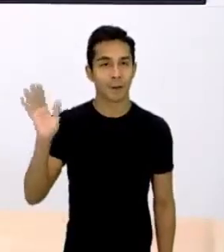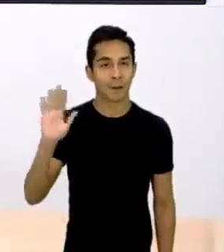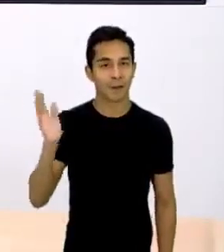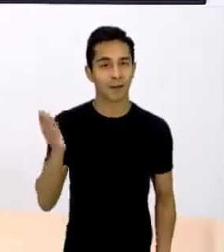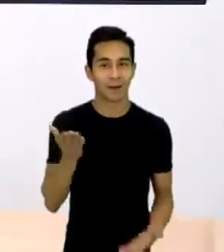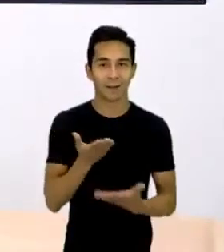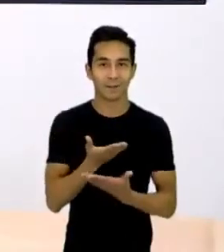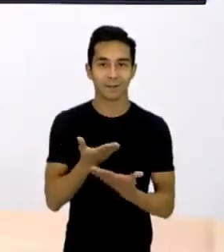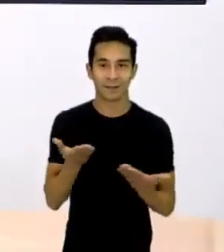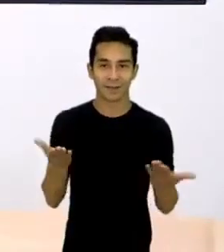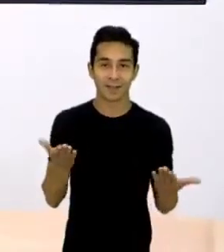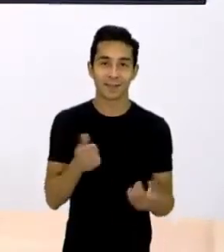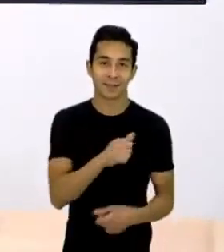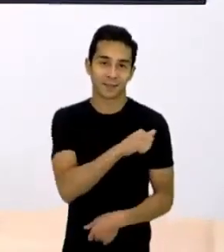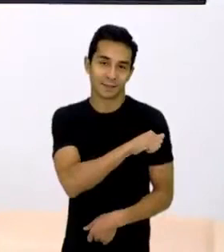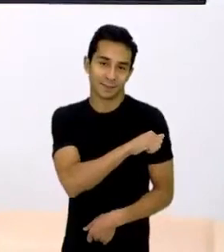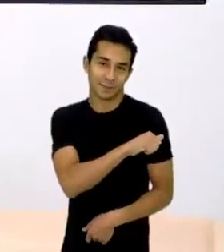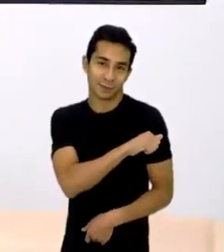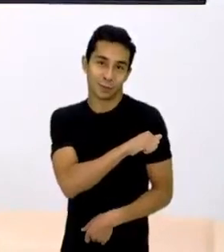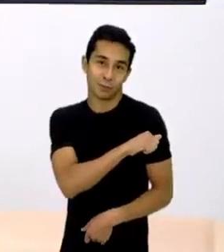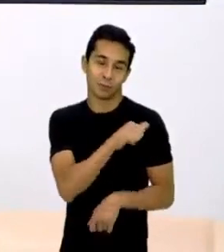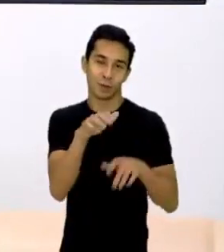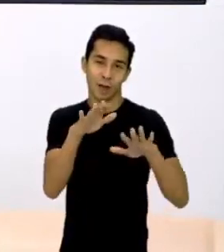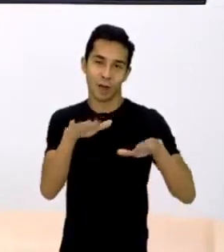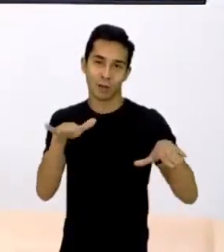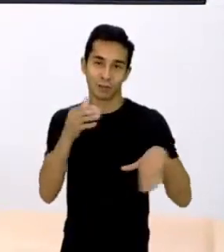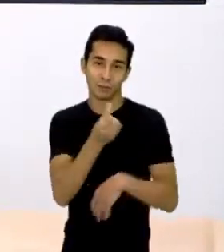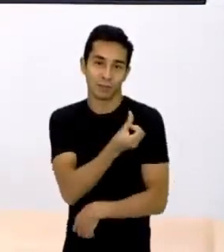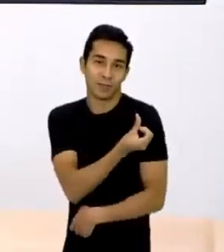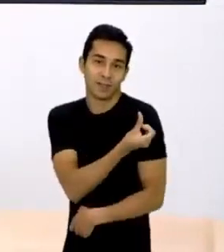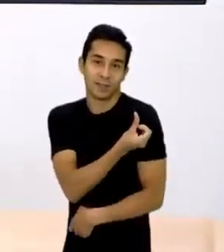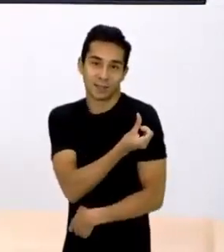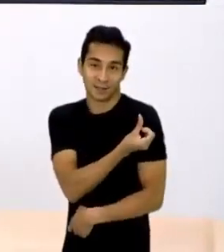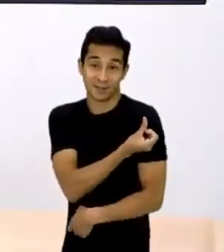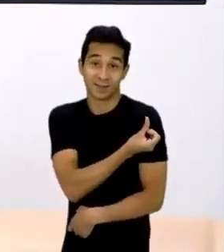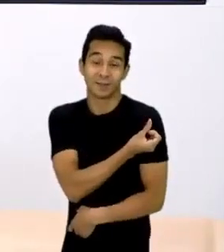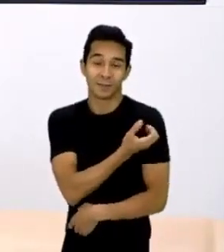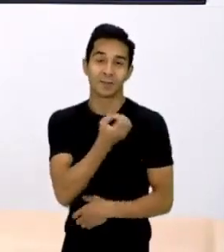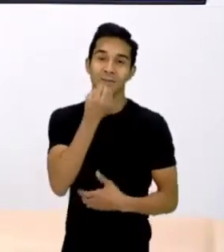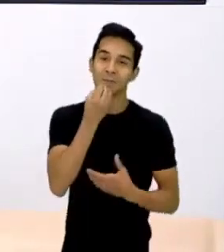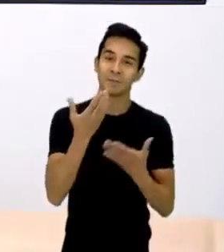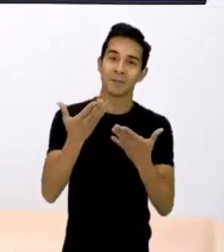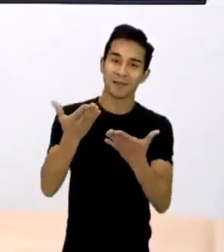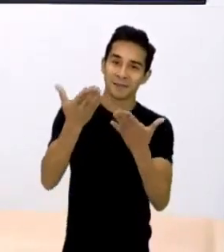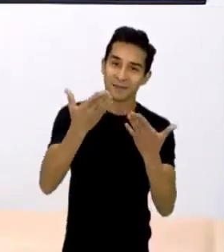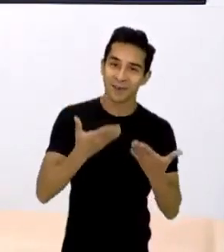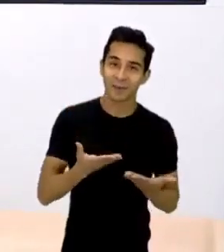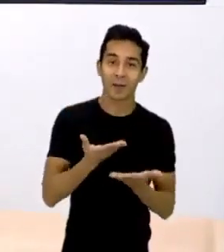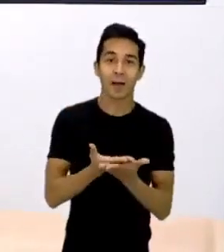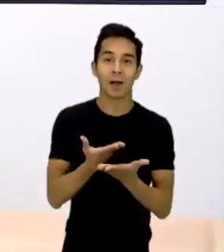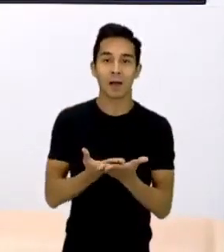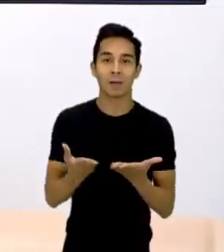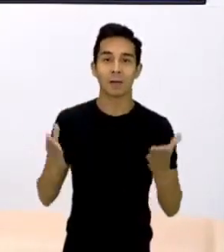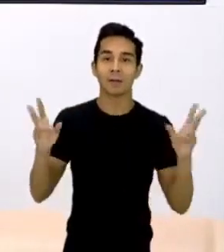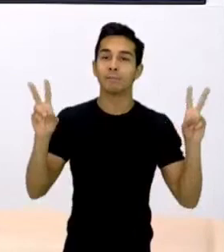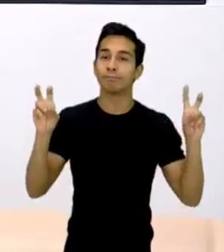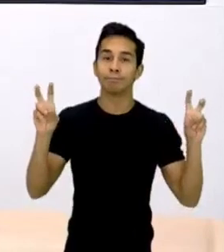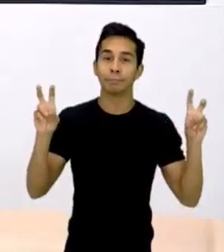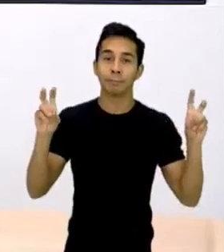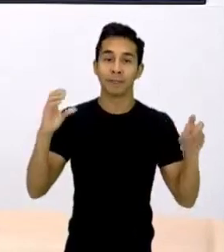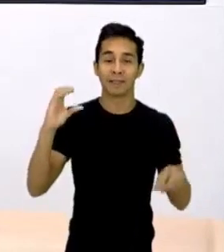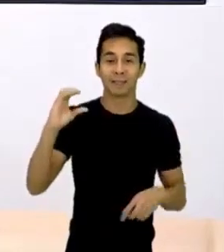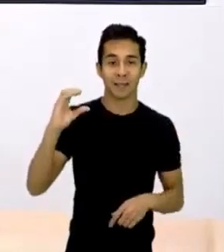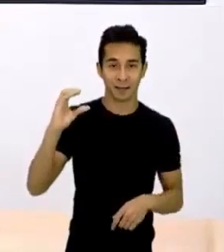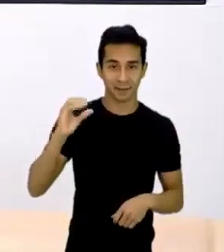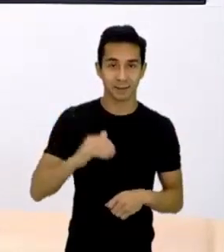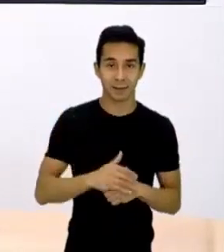alunos do sexto ano, né, do ensino fundamental, sejam bem-vindos a mais uma aula de ciências. Eu